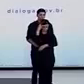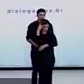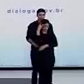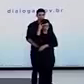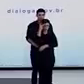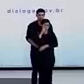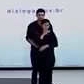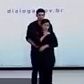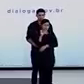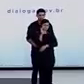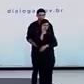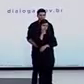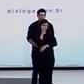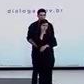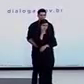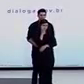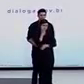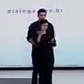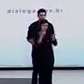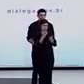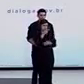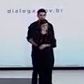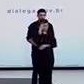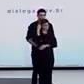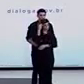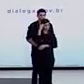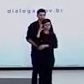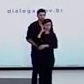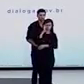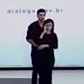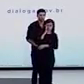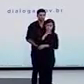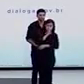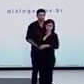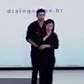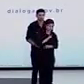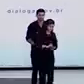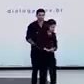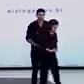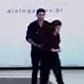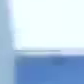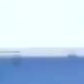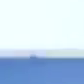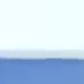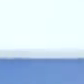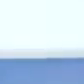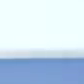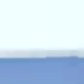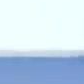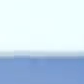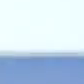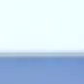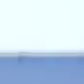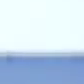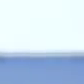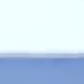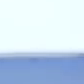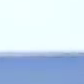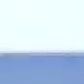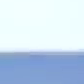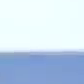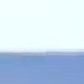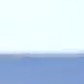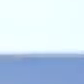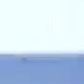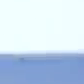ouviu todo esse tempo com atenção, quietinha. e que todo mundo quer realmente